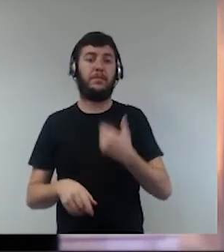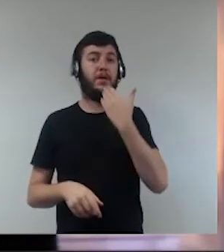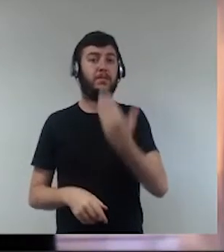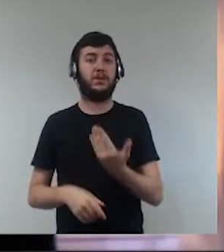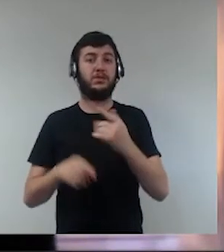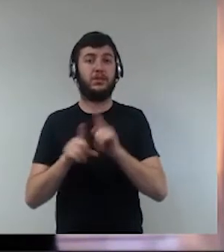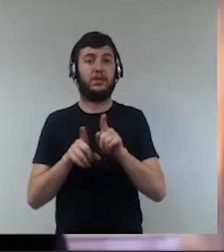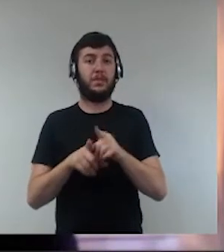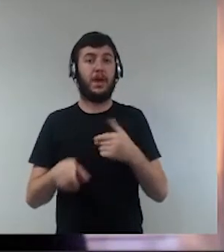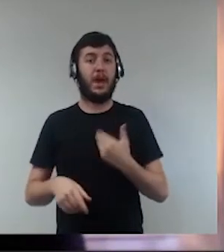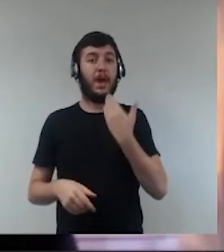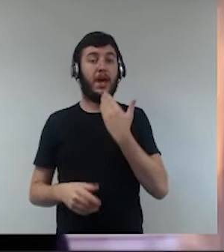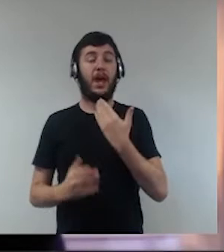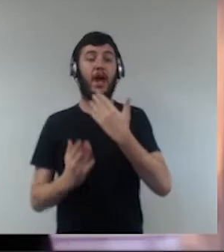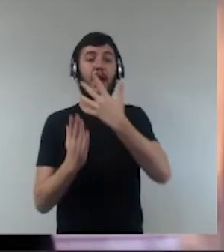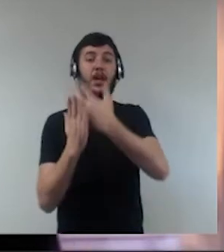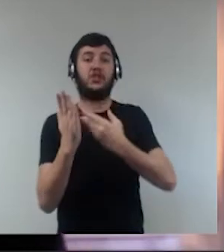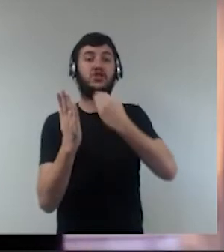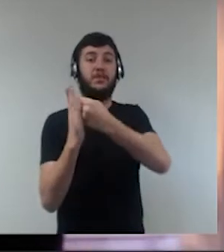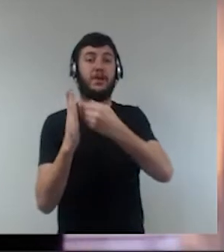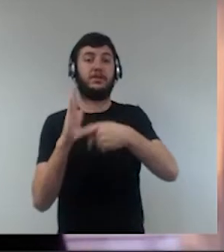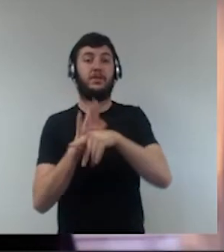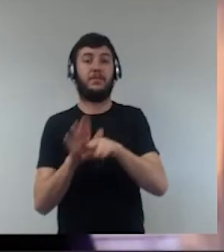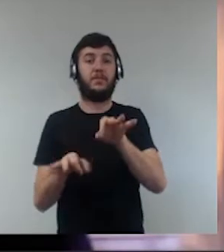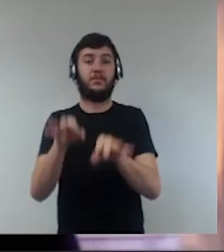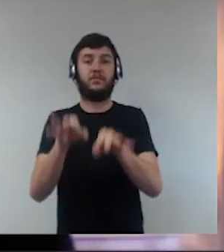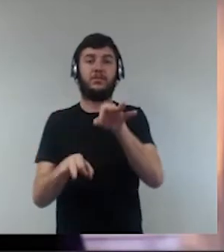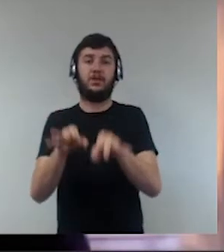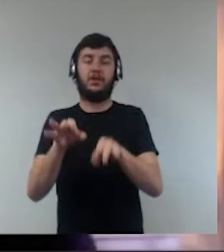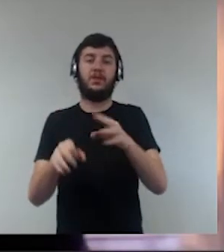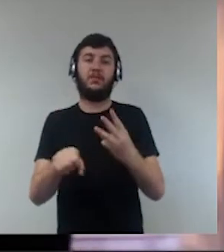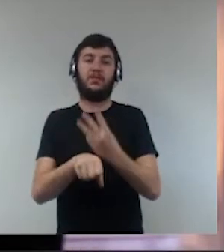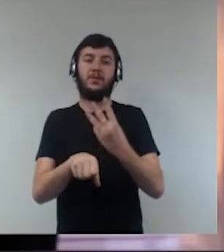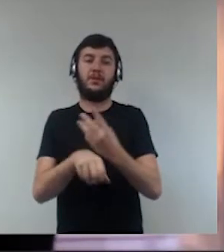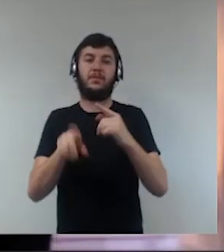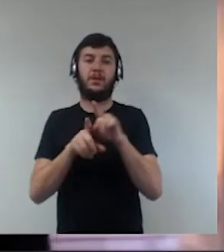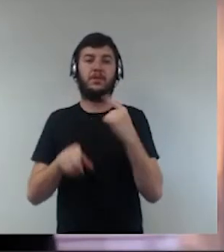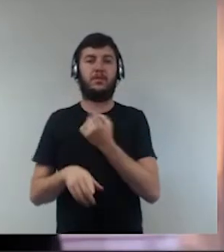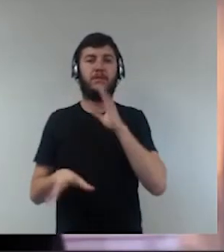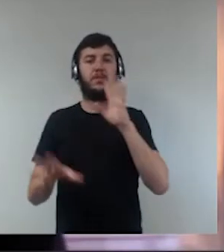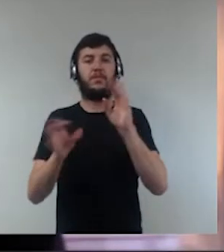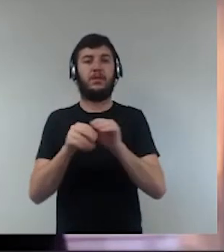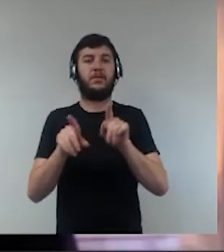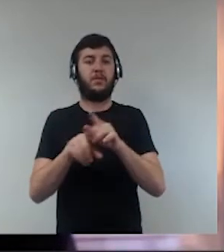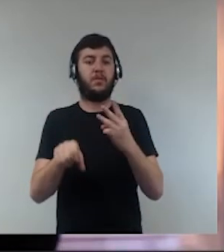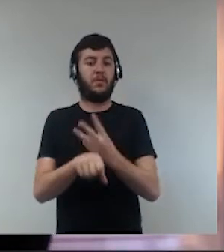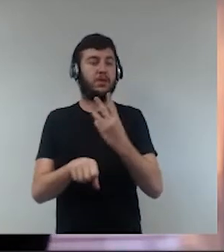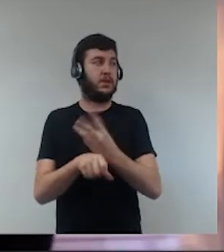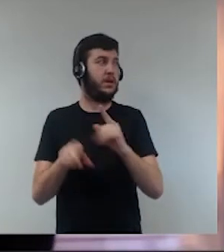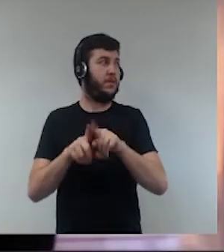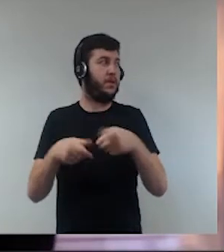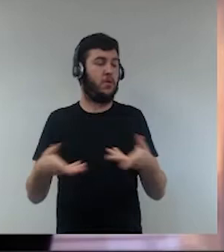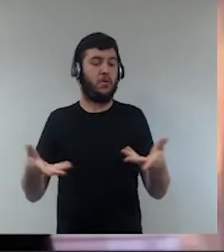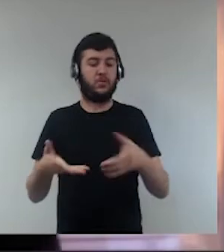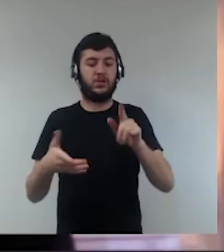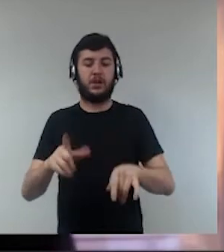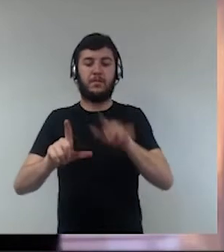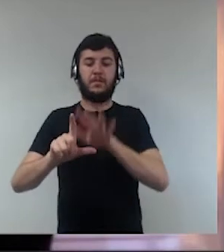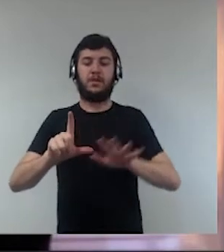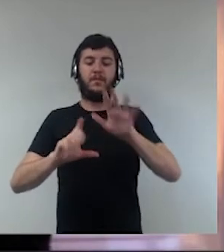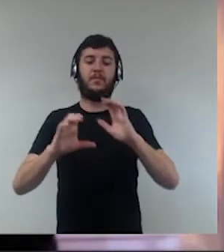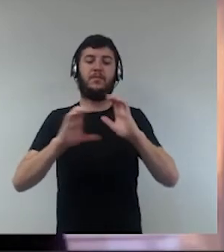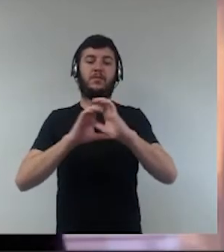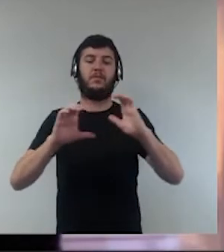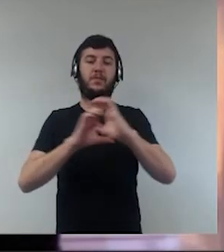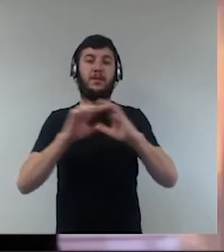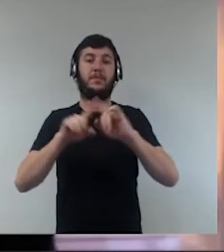judicial por WhatsApp, o que é muito interessante, porque o WhatsApp hoje é a plataforma de comunicação que é mais usada pela sociedade e o